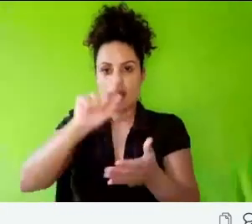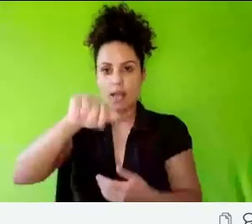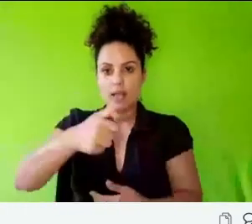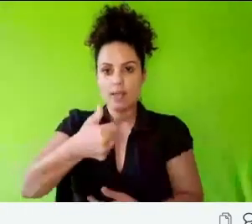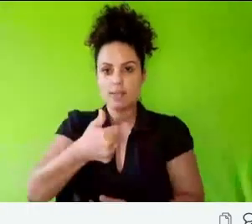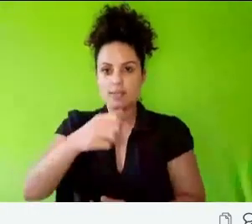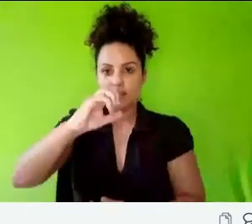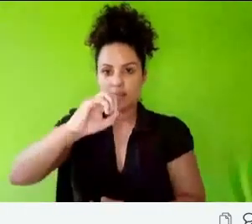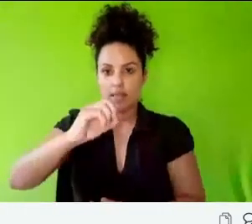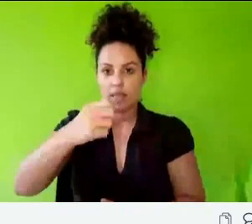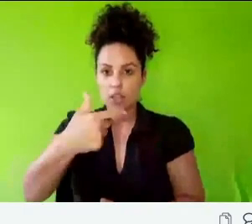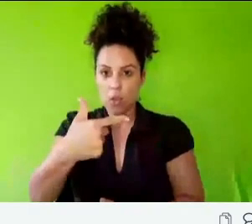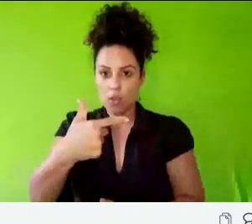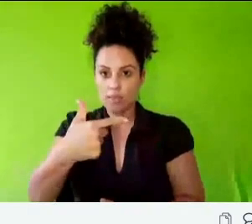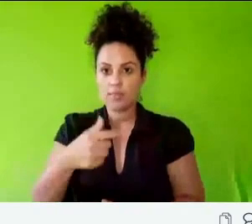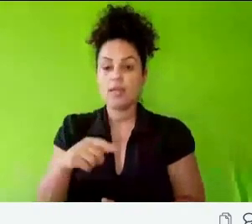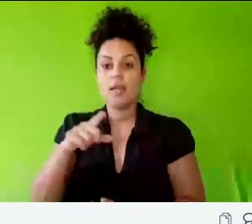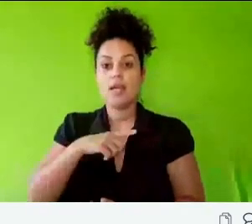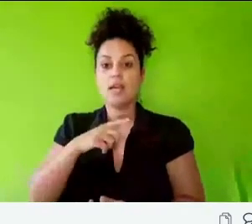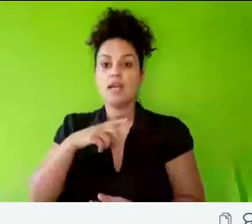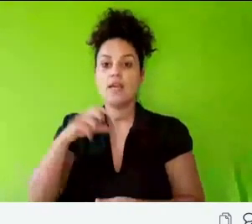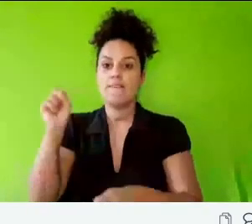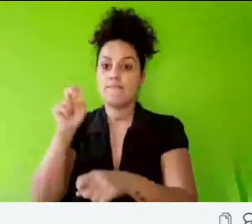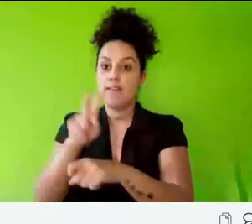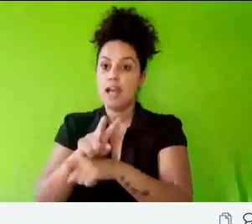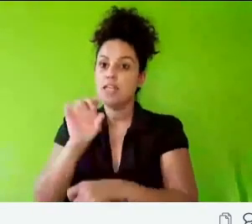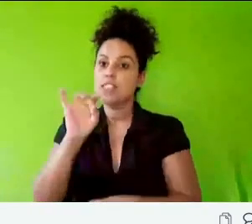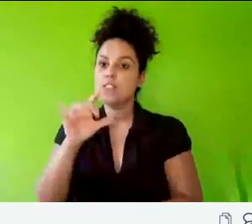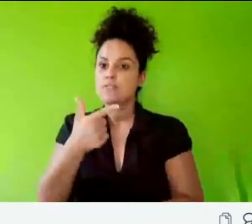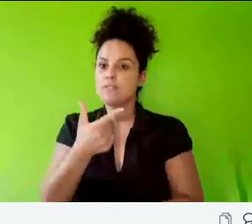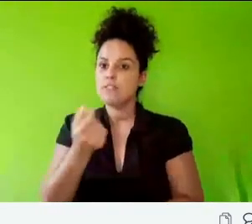Número de vagas, 20.